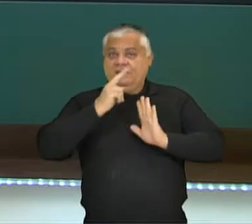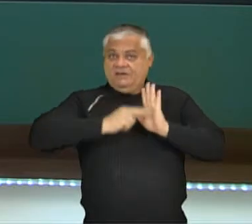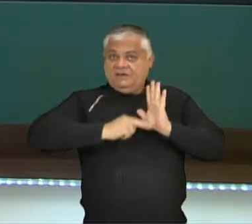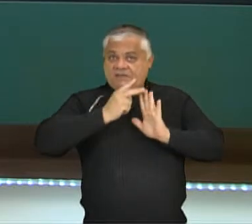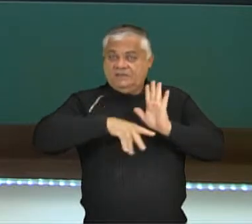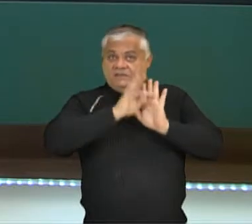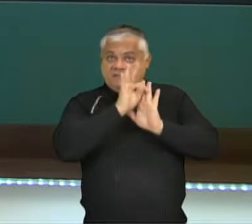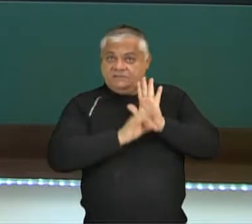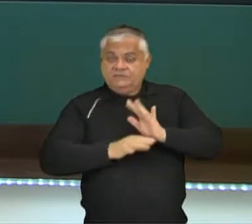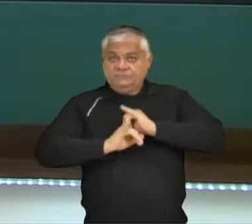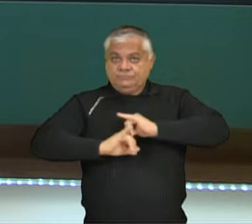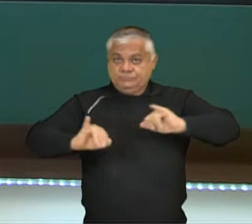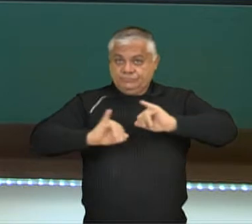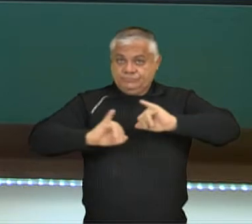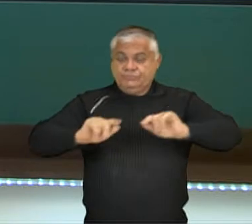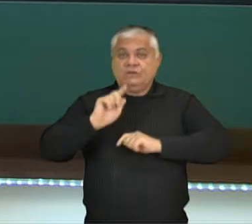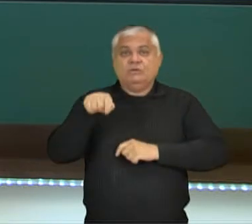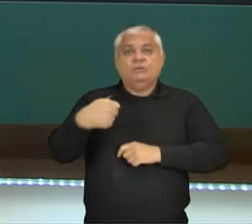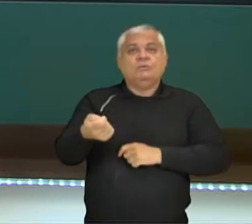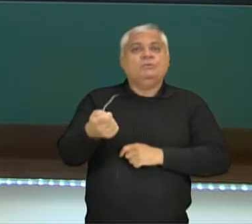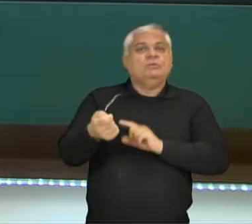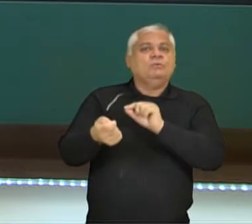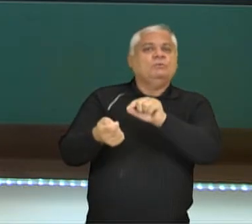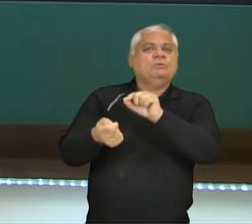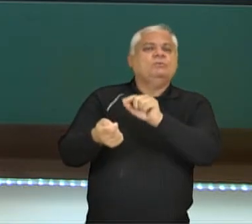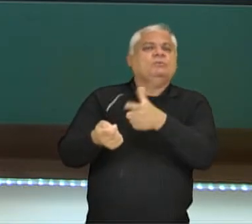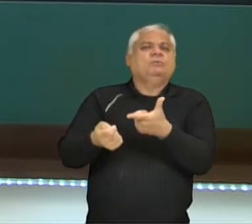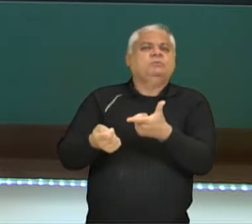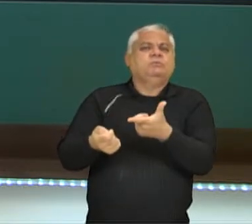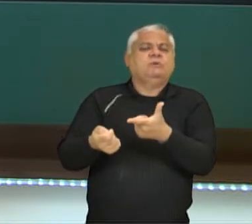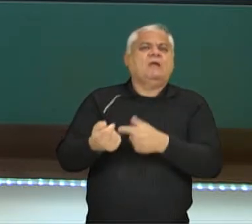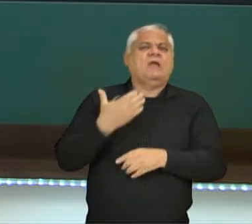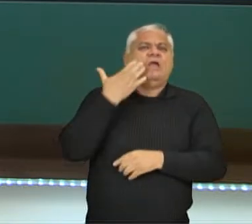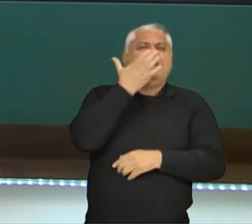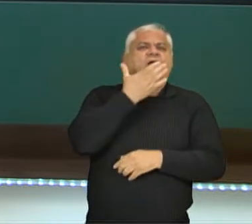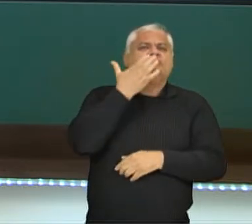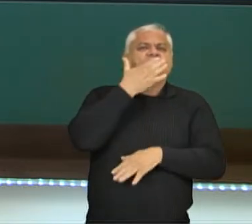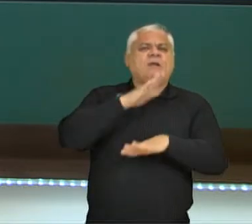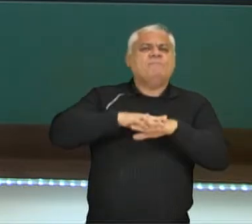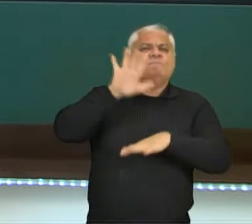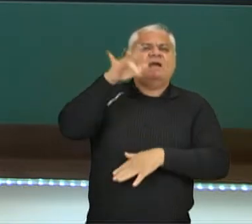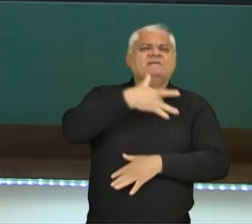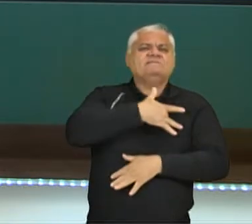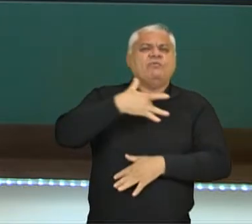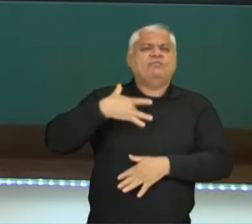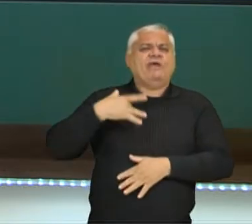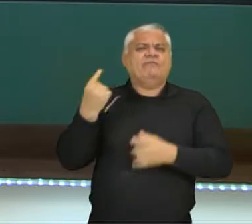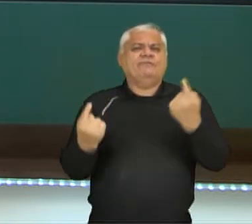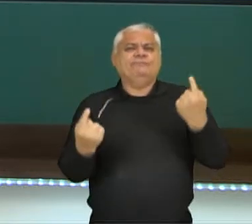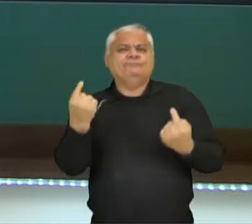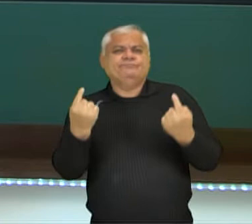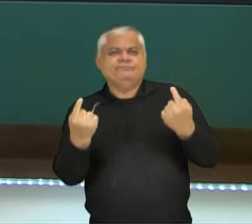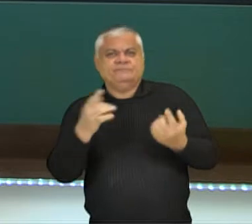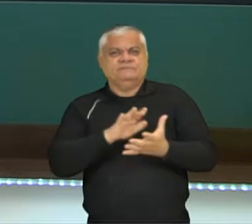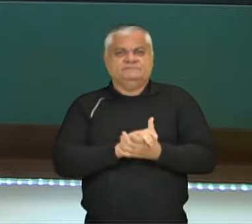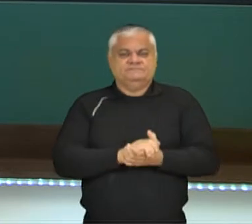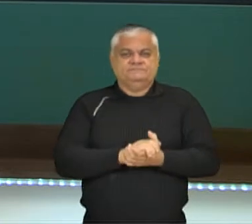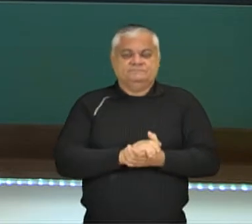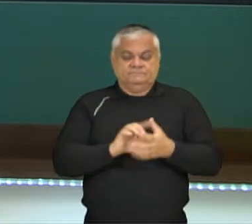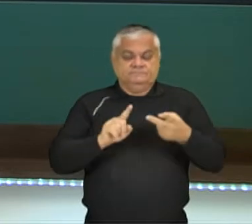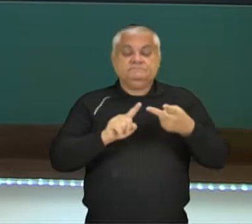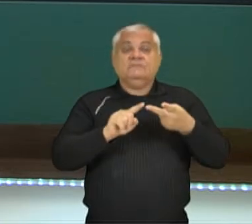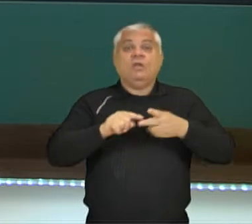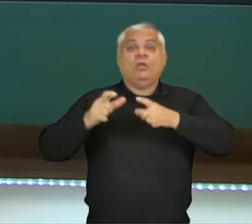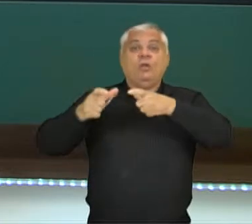textos informativos sobre que açúcar é mais saudável para a nossa alimentação,